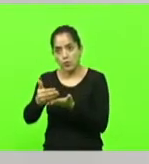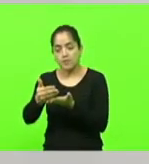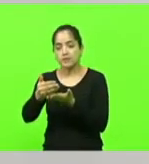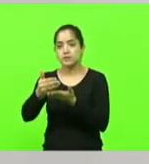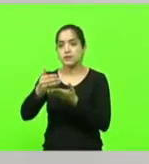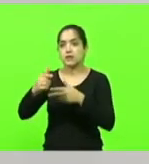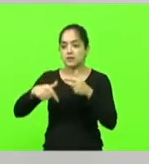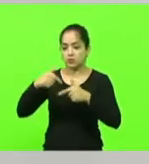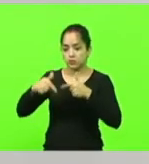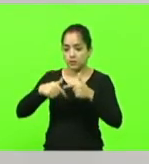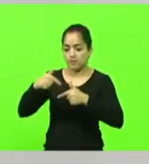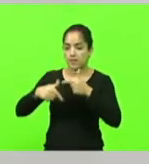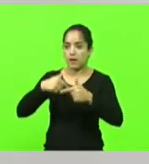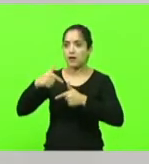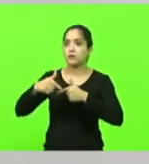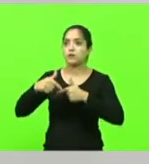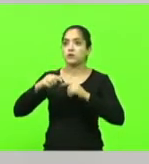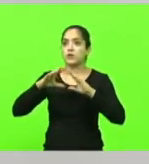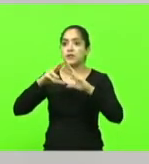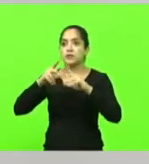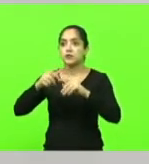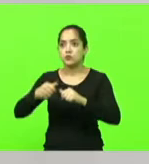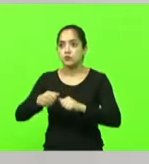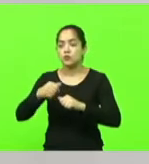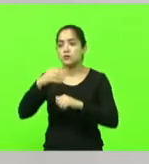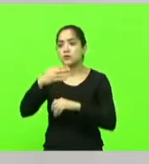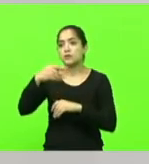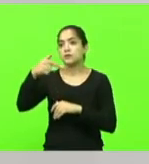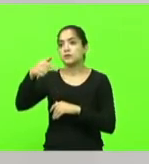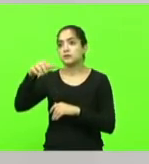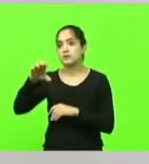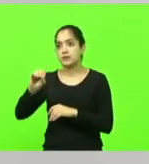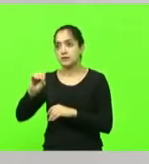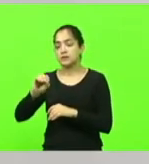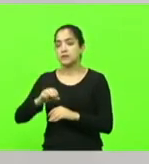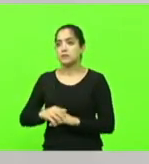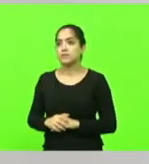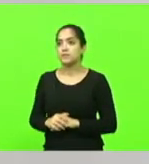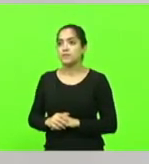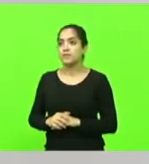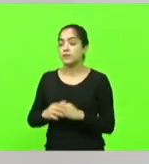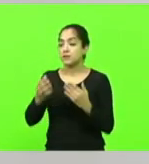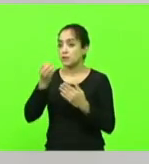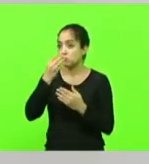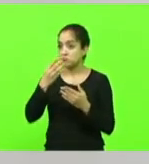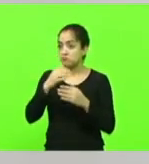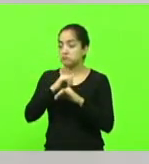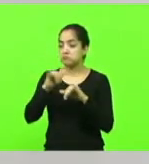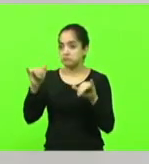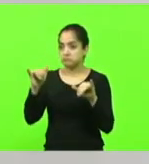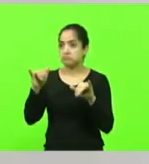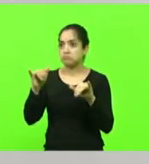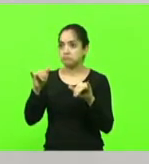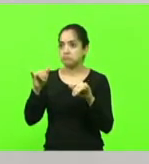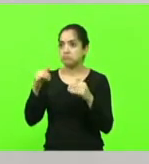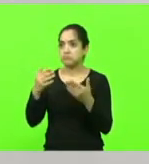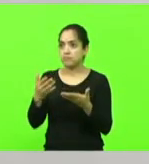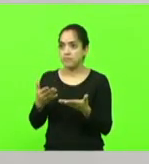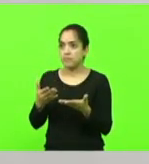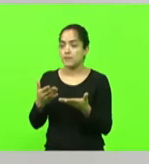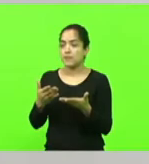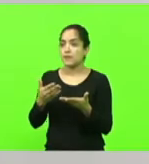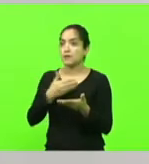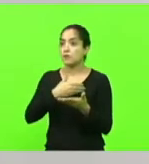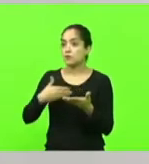recapeamento de toda a BR-470. Então, as boas notícias chegam tanto do governo